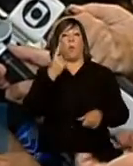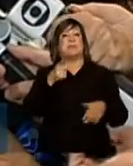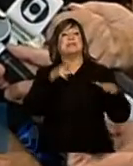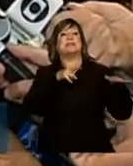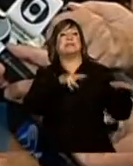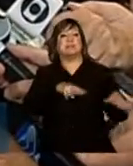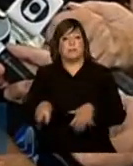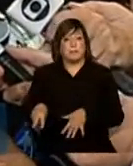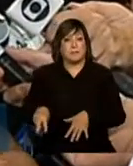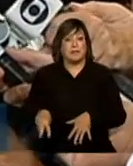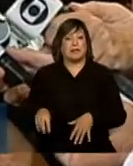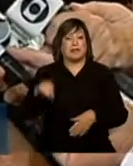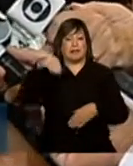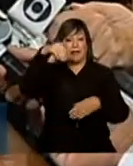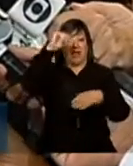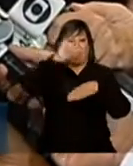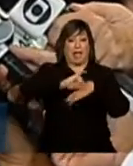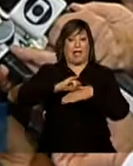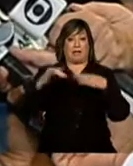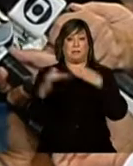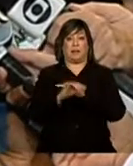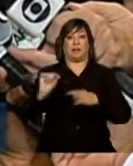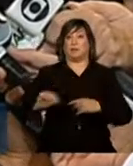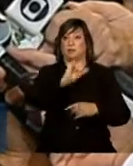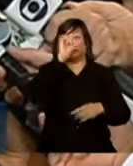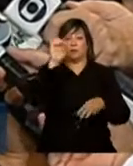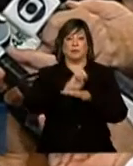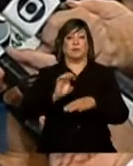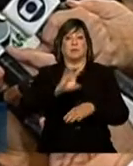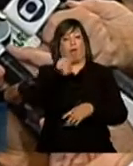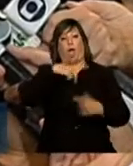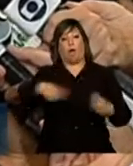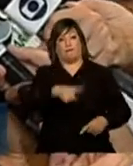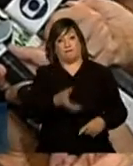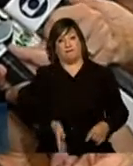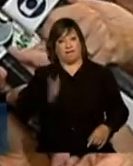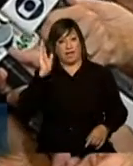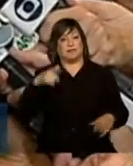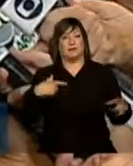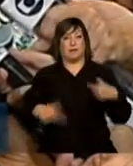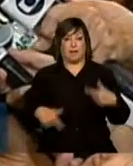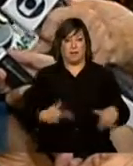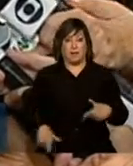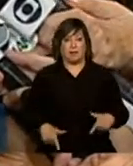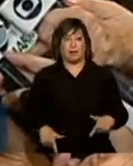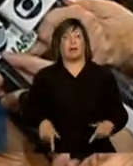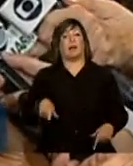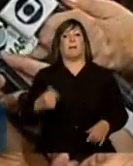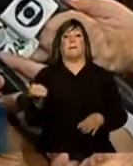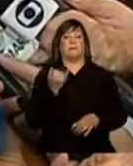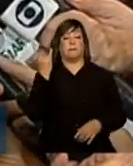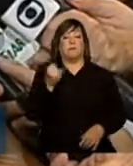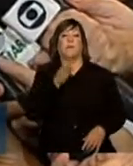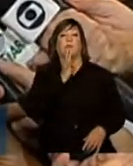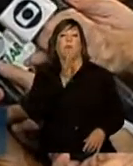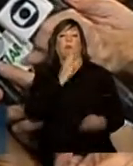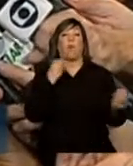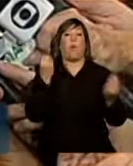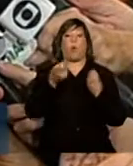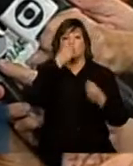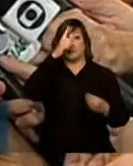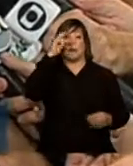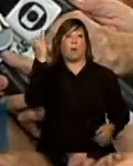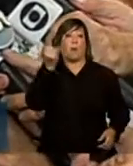semana nas capitais dos estados onde eles vão atuar. Esse momento será muito importante para eles conhecerem, por exemplo, o hospital de